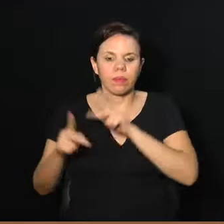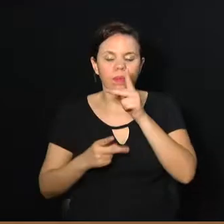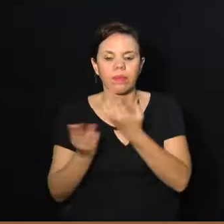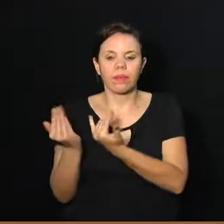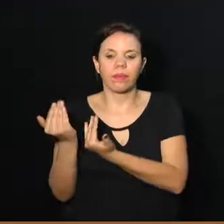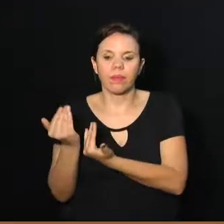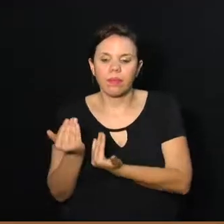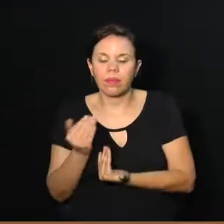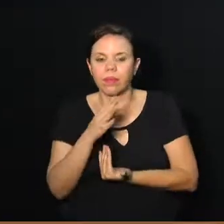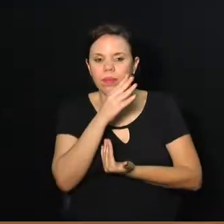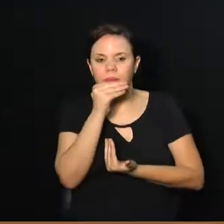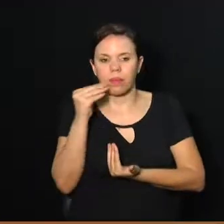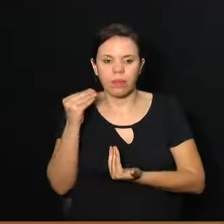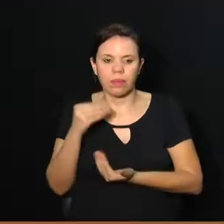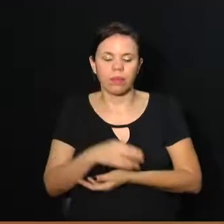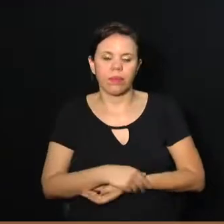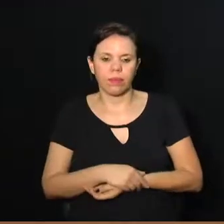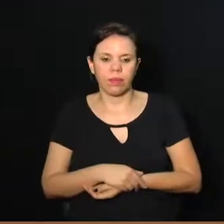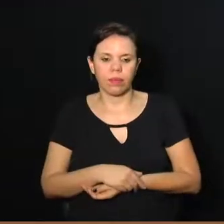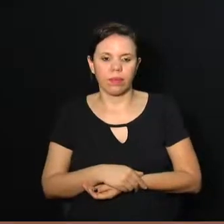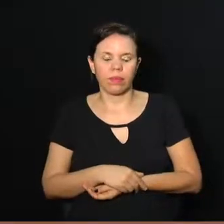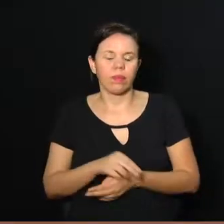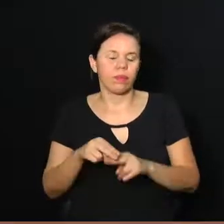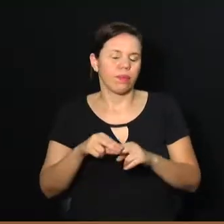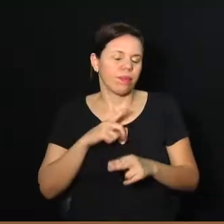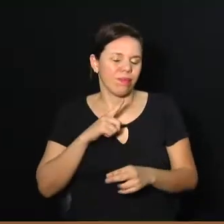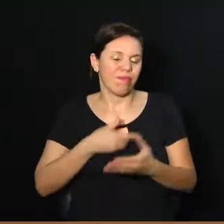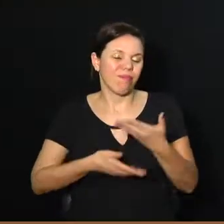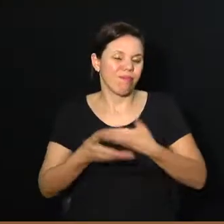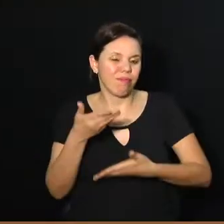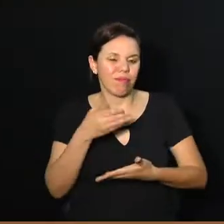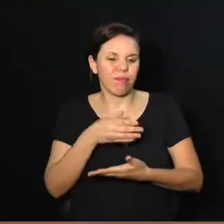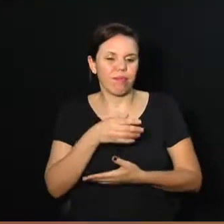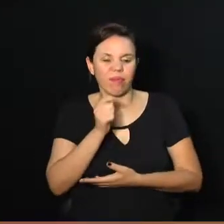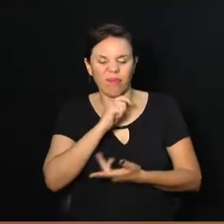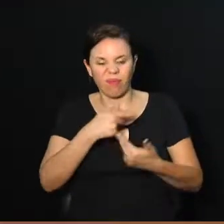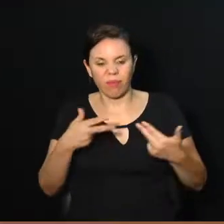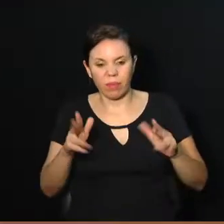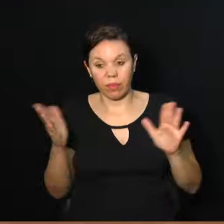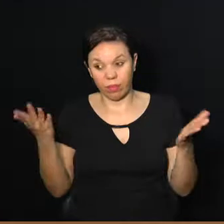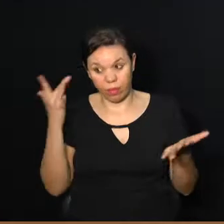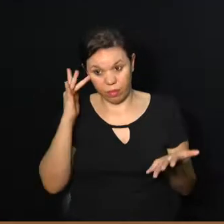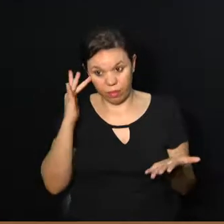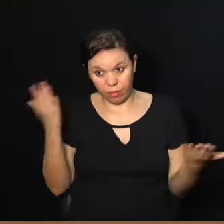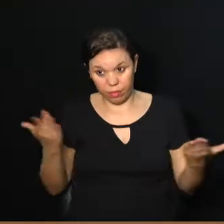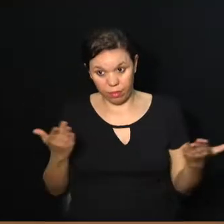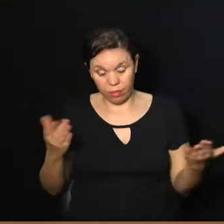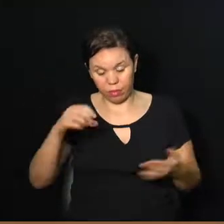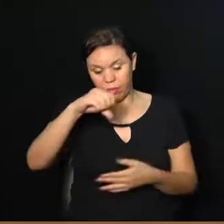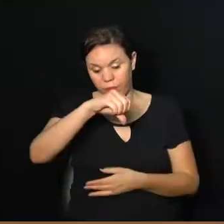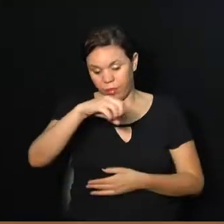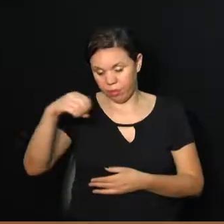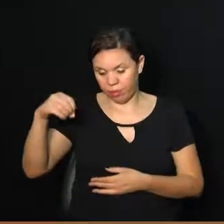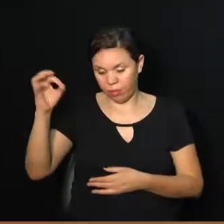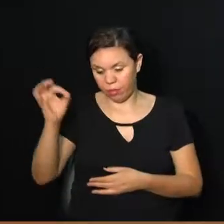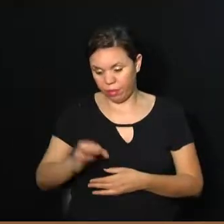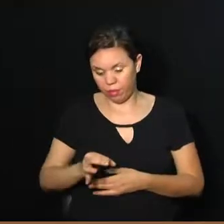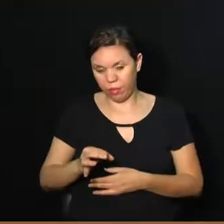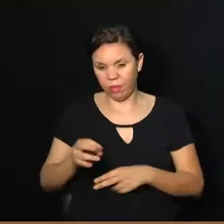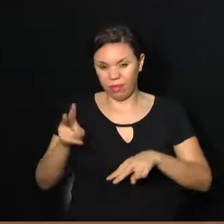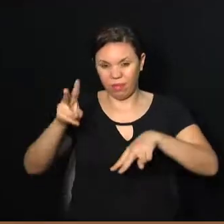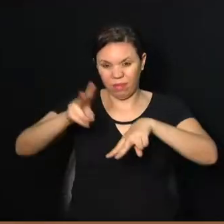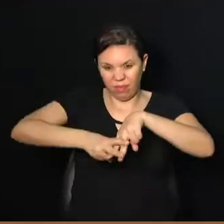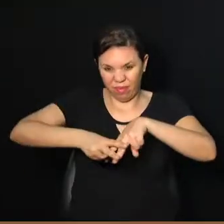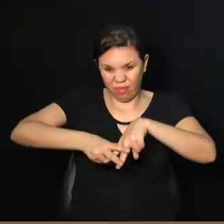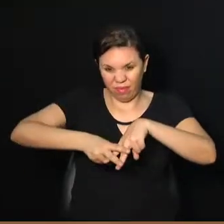dos adolescentes, um problema relacionado à droga. E hoje acho que 90% do sistema prisional, 80 e poucos por cento,